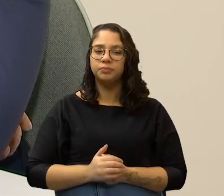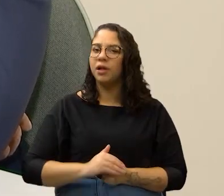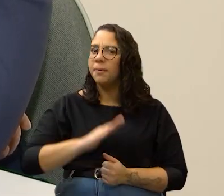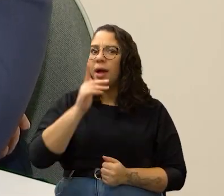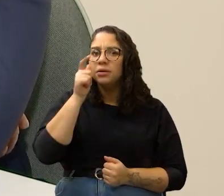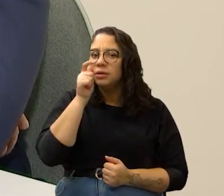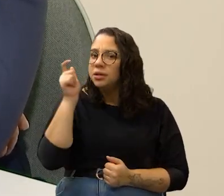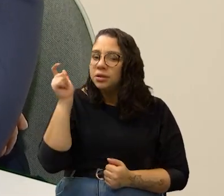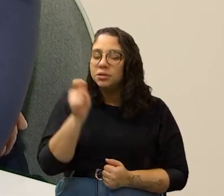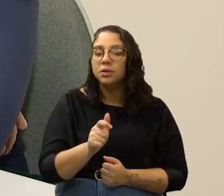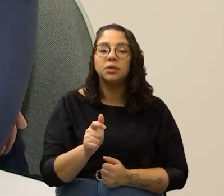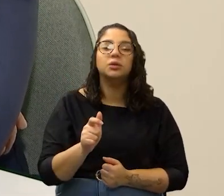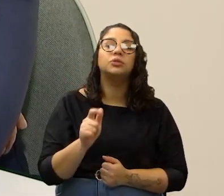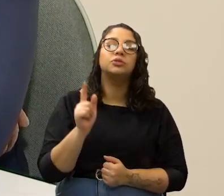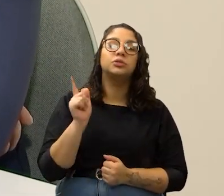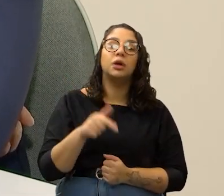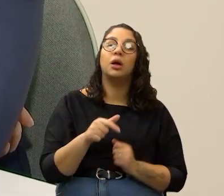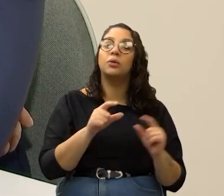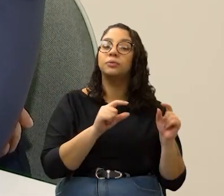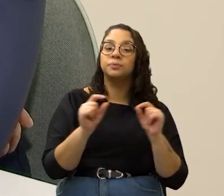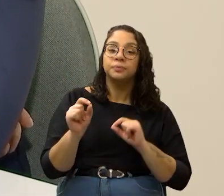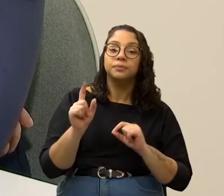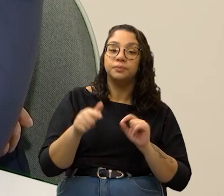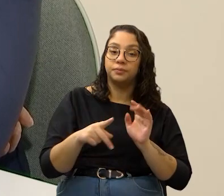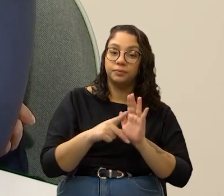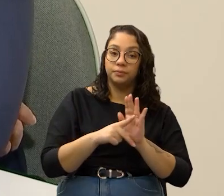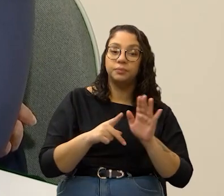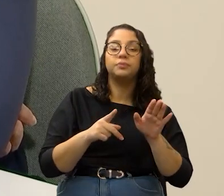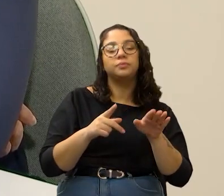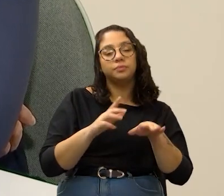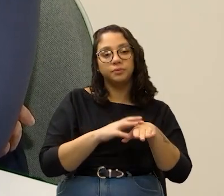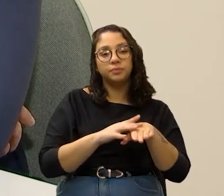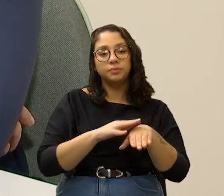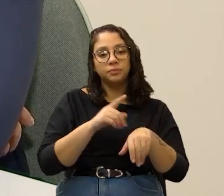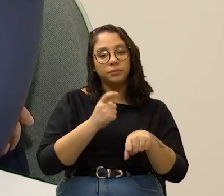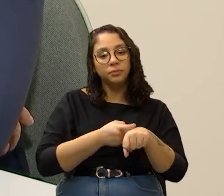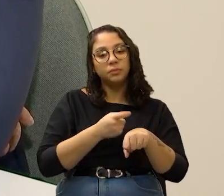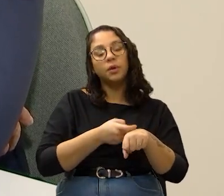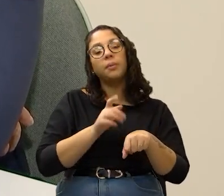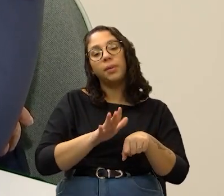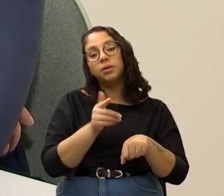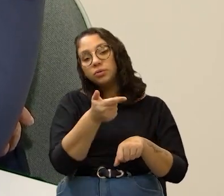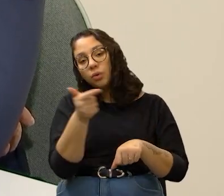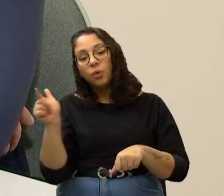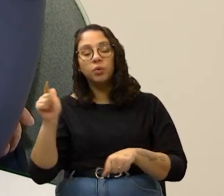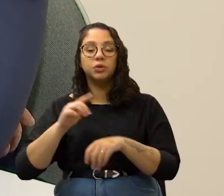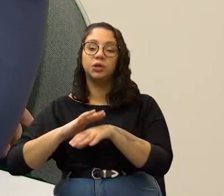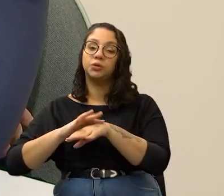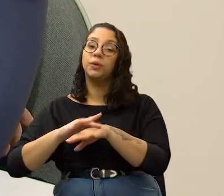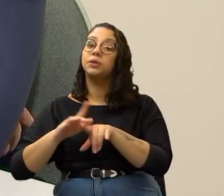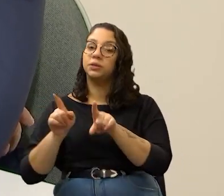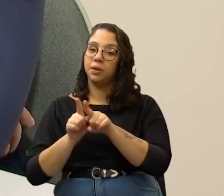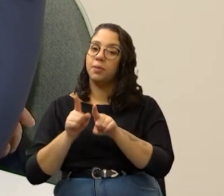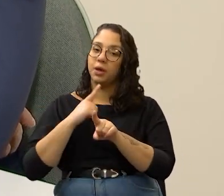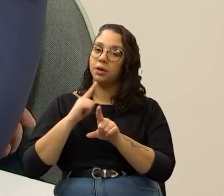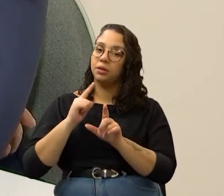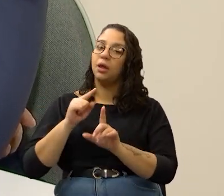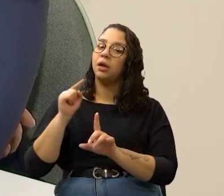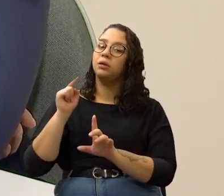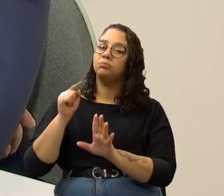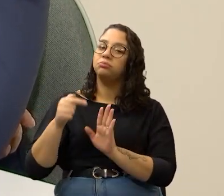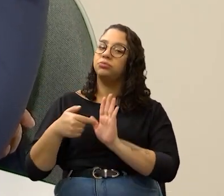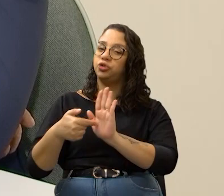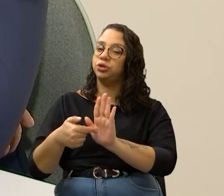E o mais interessante disso tudo, quando a gente está falando de osteoartrose, porque a gente tem várias outras doenças também na indicação,